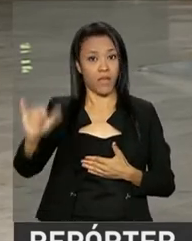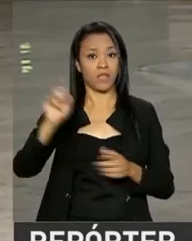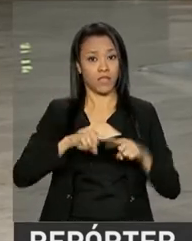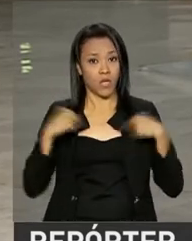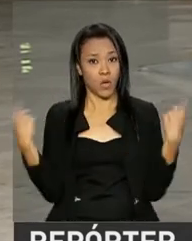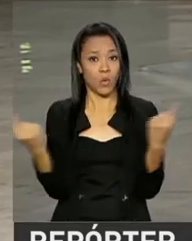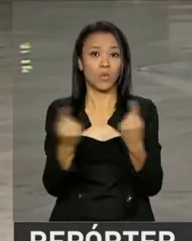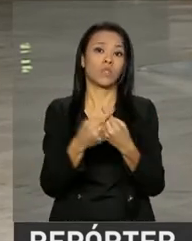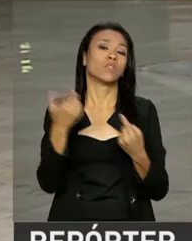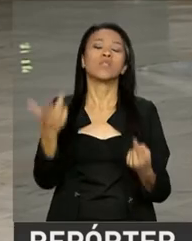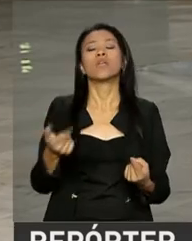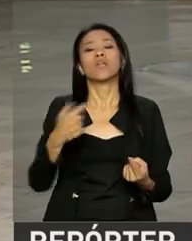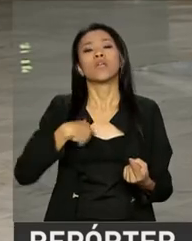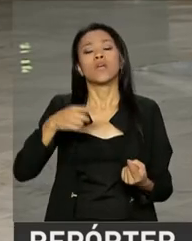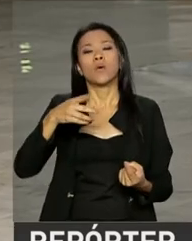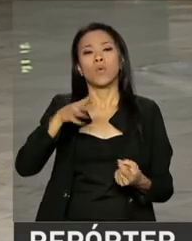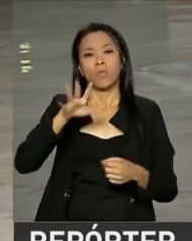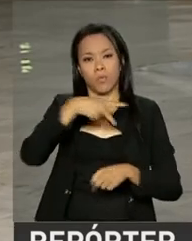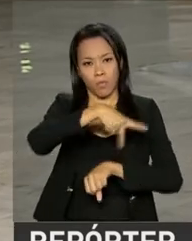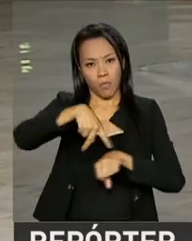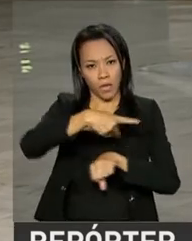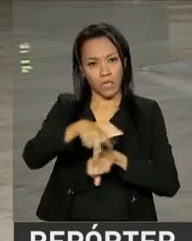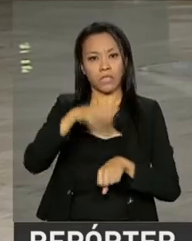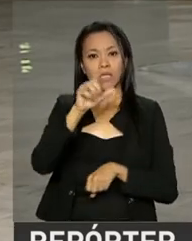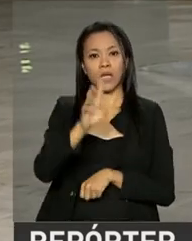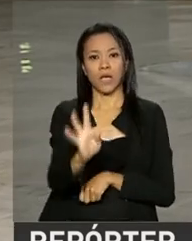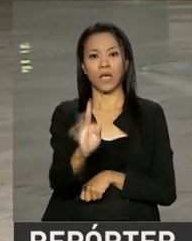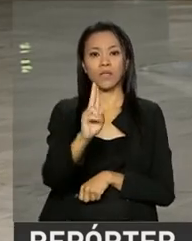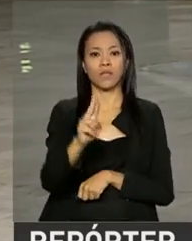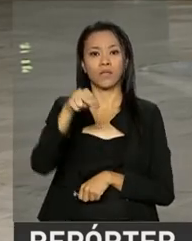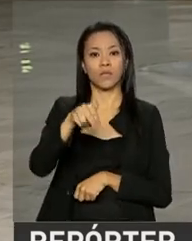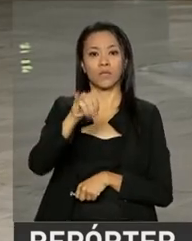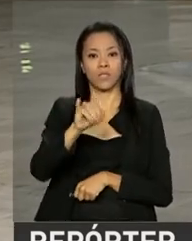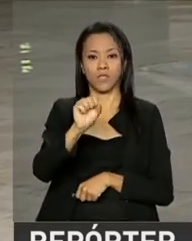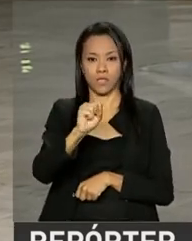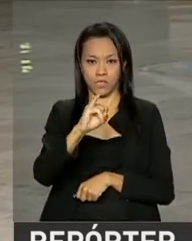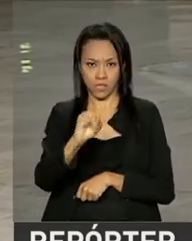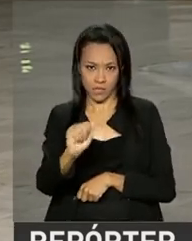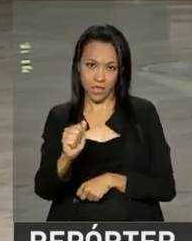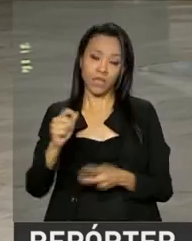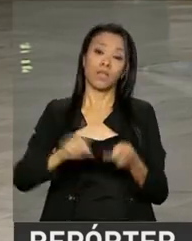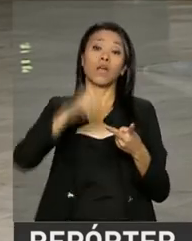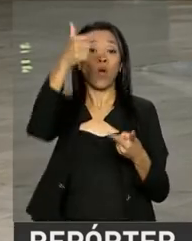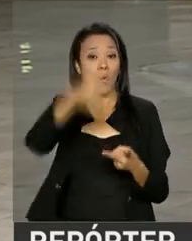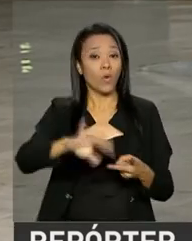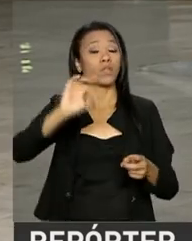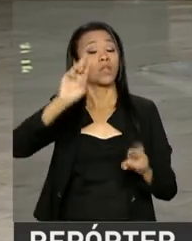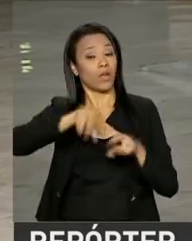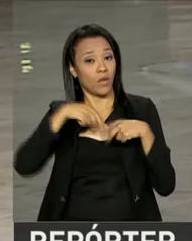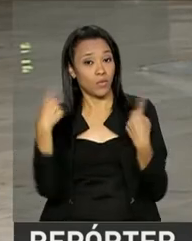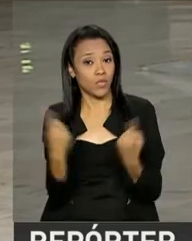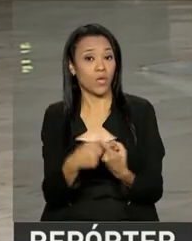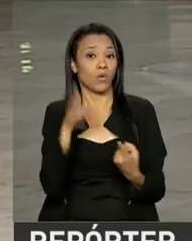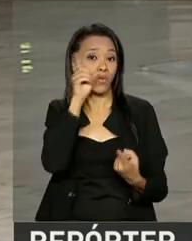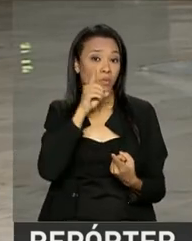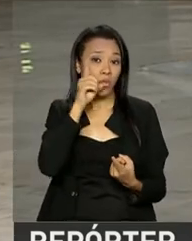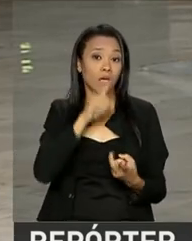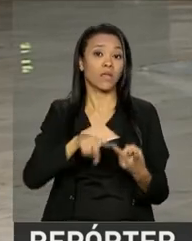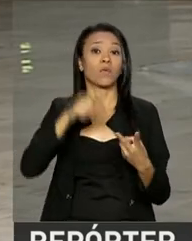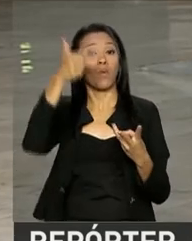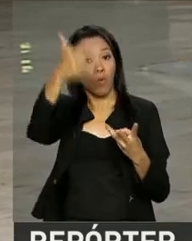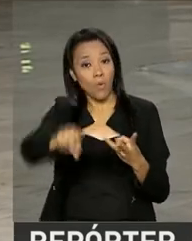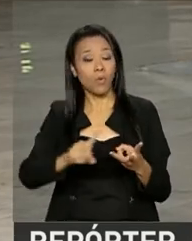da tunísia tem ainda outras audiências ainda pela manhã com o deputado federal benito gama outra com o senador josé